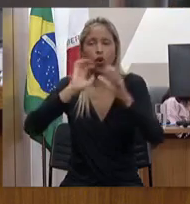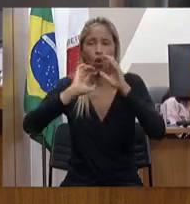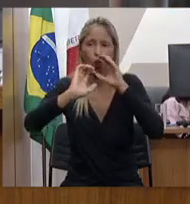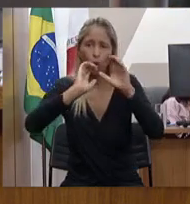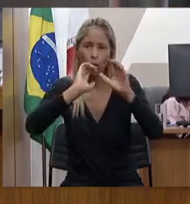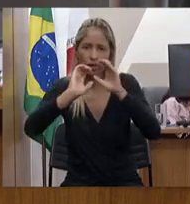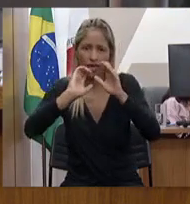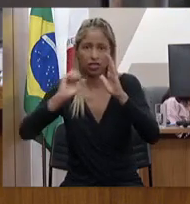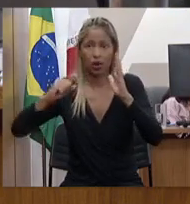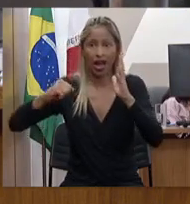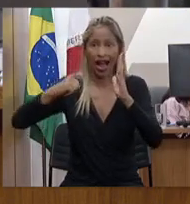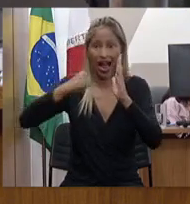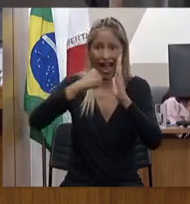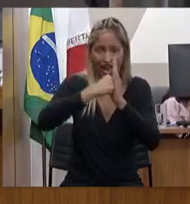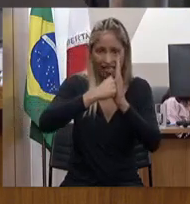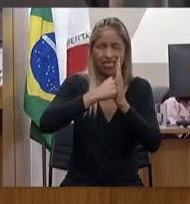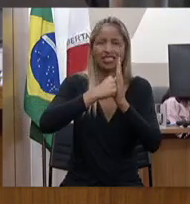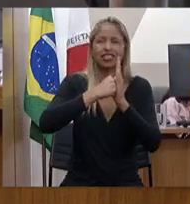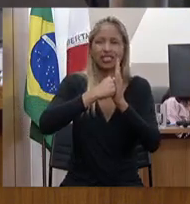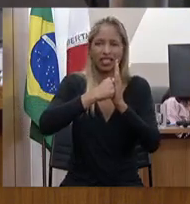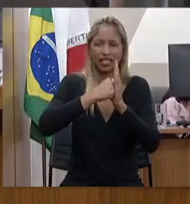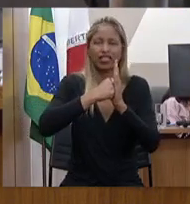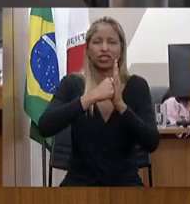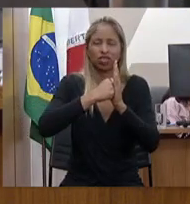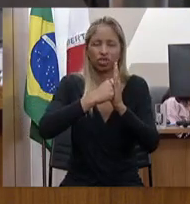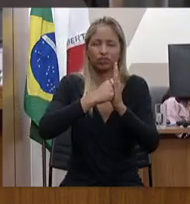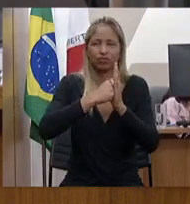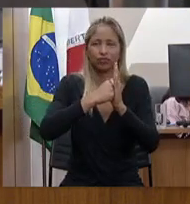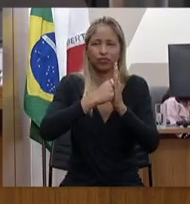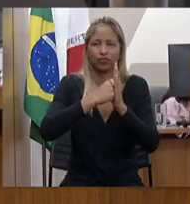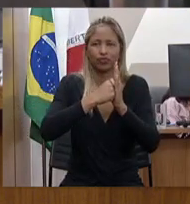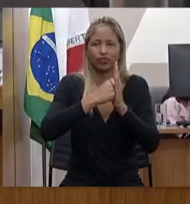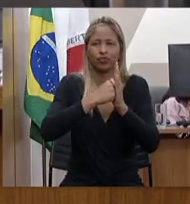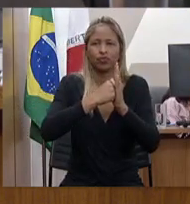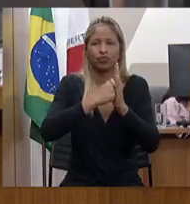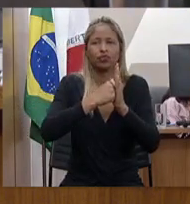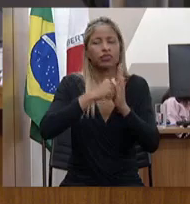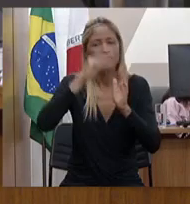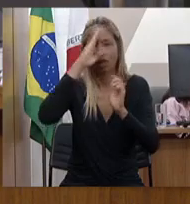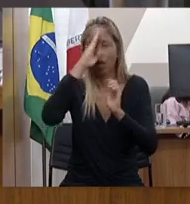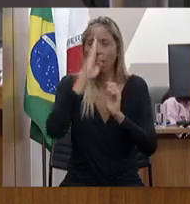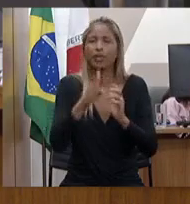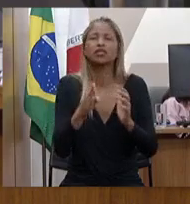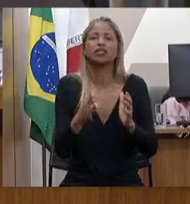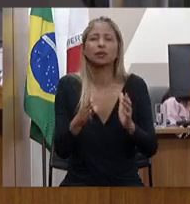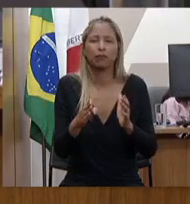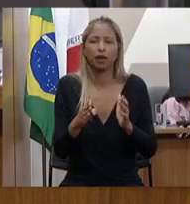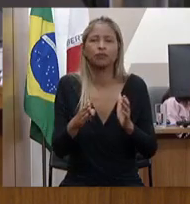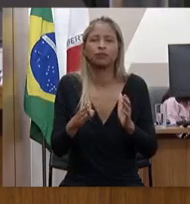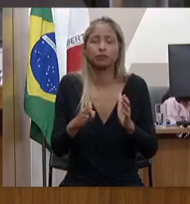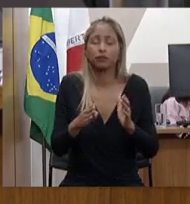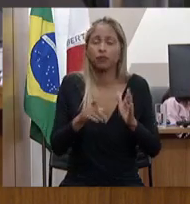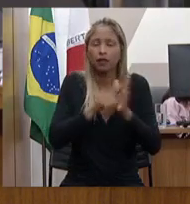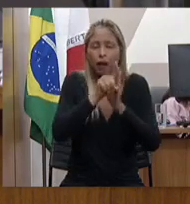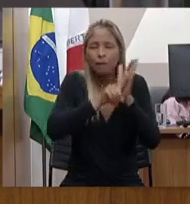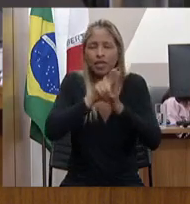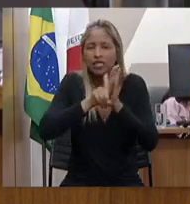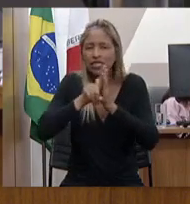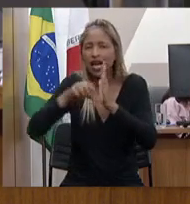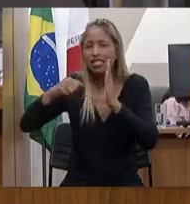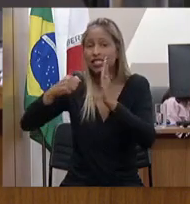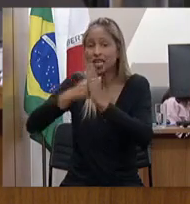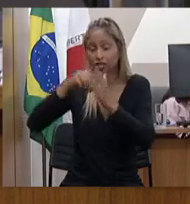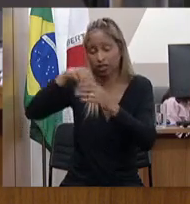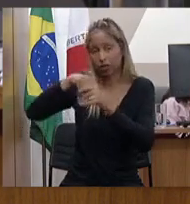de acidente de trabalho que é a cati deveria ser a ferramenta principal para a gente trabalhar a estatística de acidente